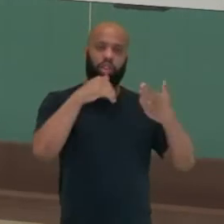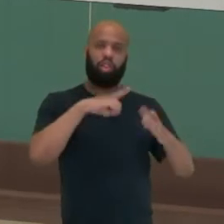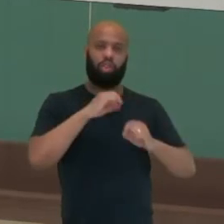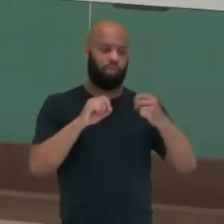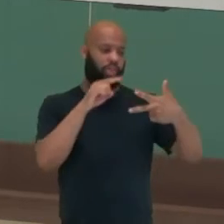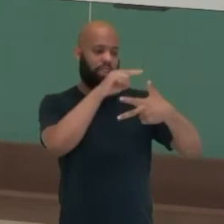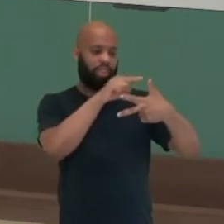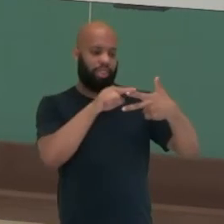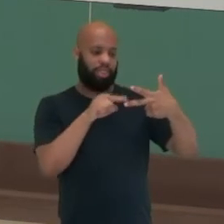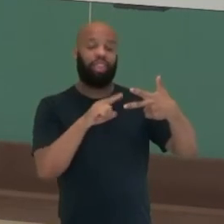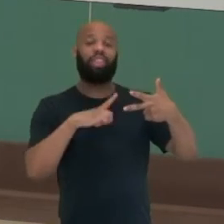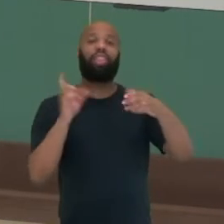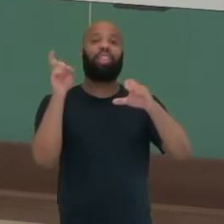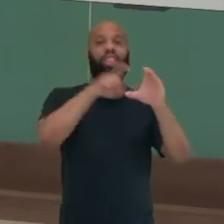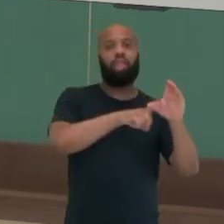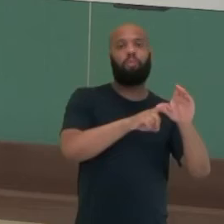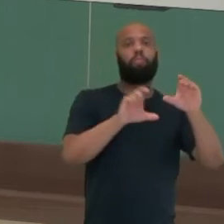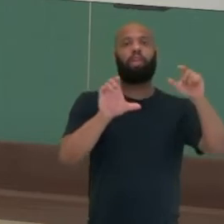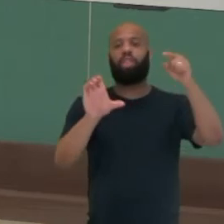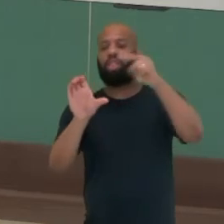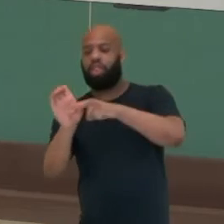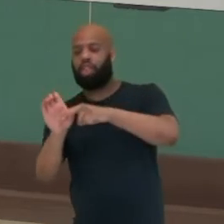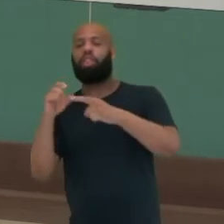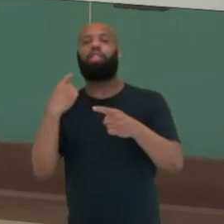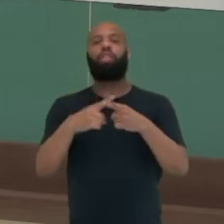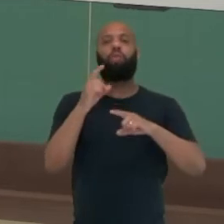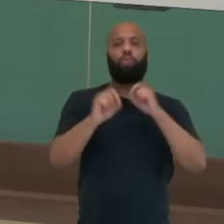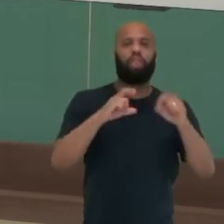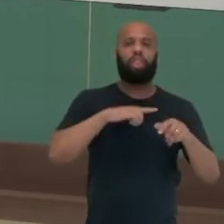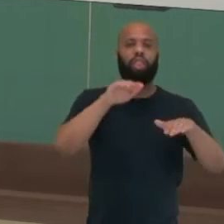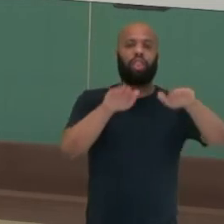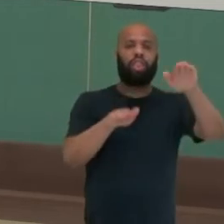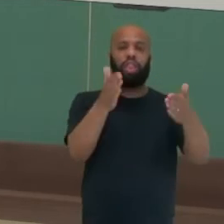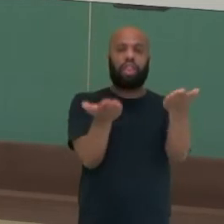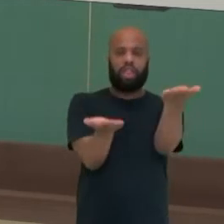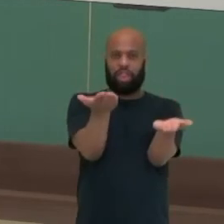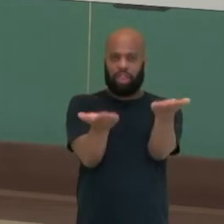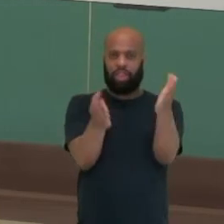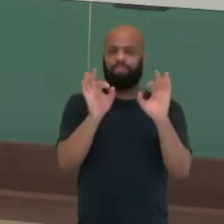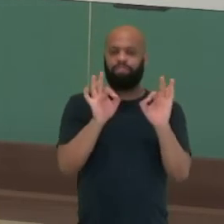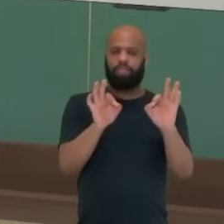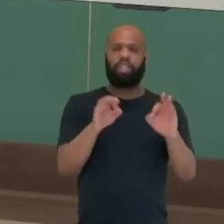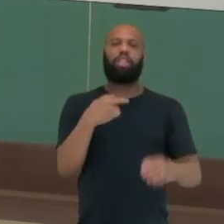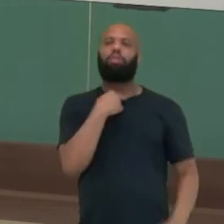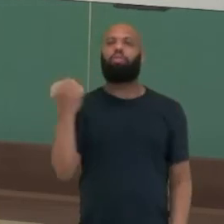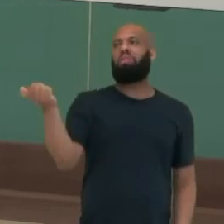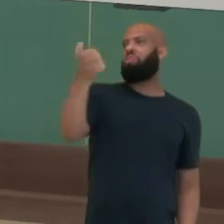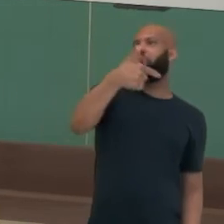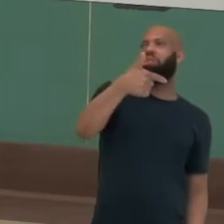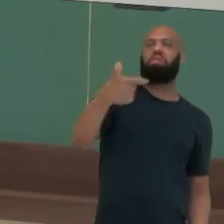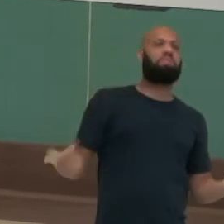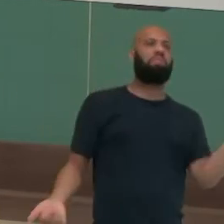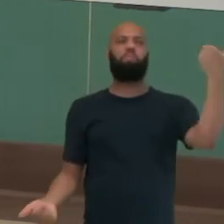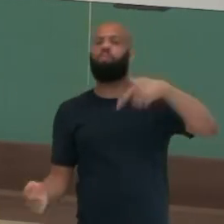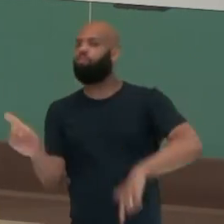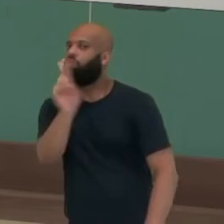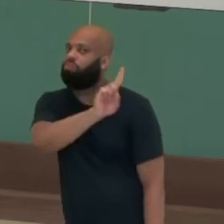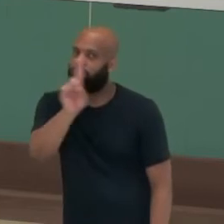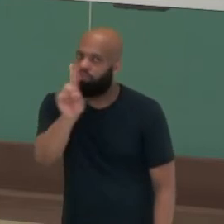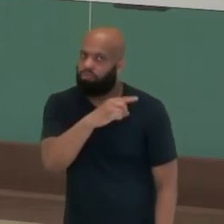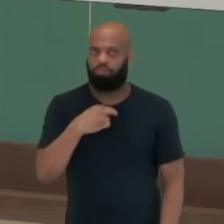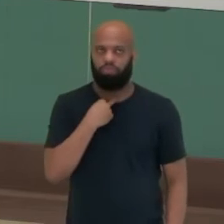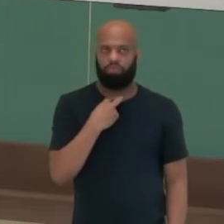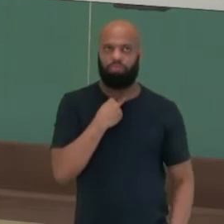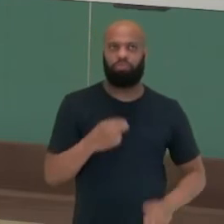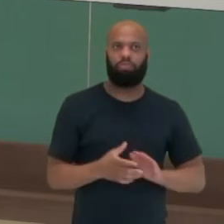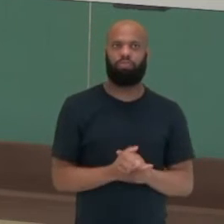do outro, tá? Eles devem estar em equilíbrio, em harmonia. Nenhum pode ser considerado melhor ou